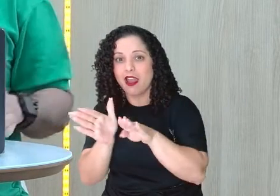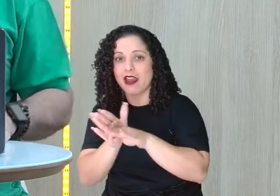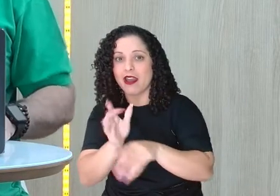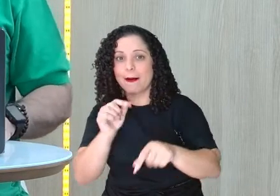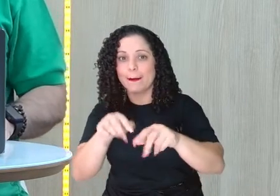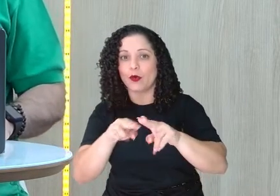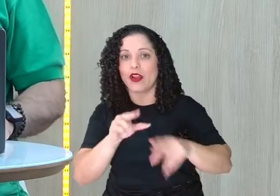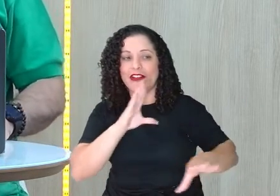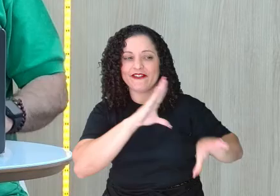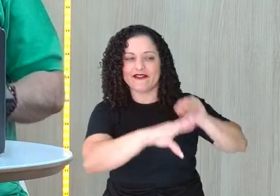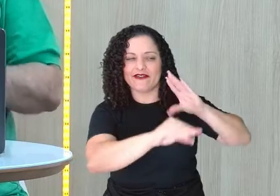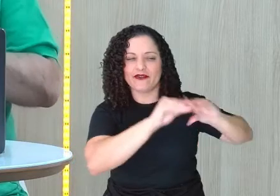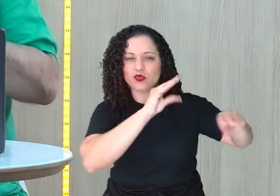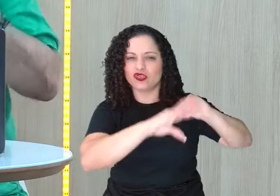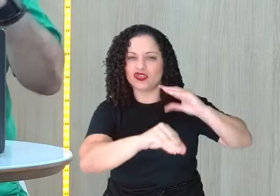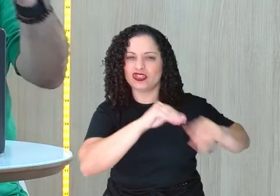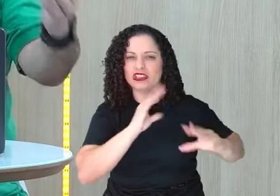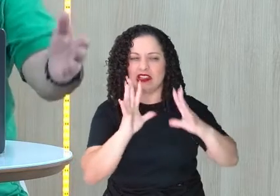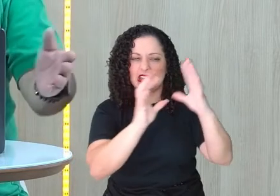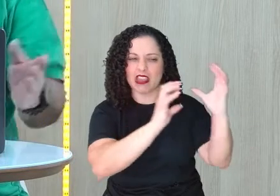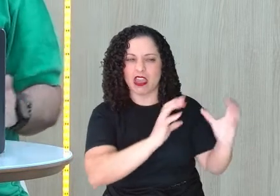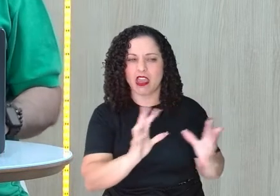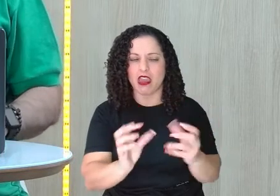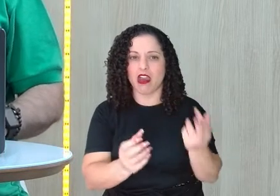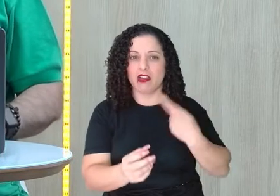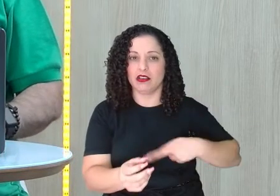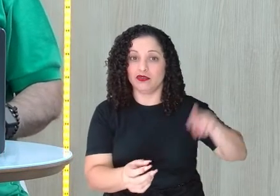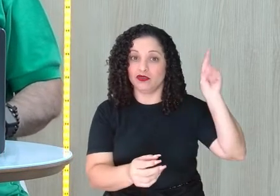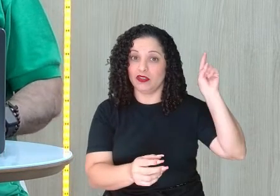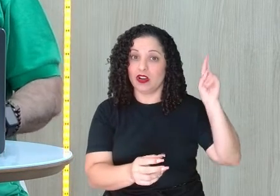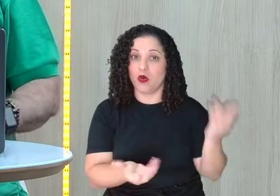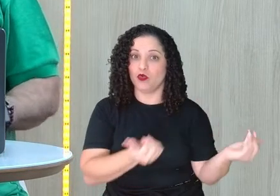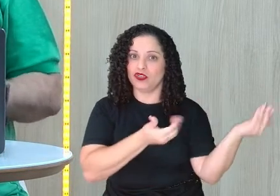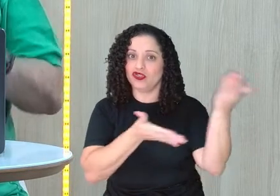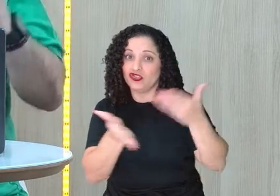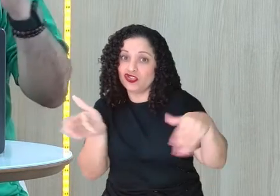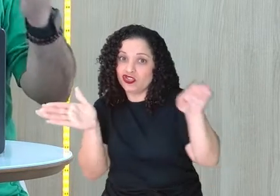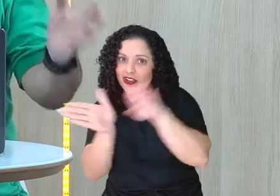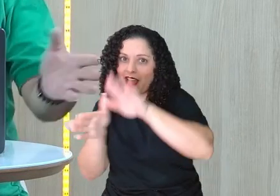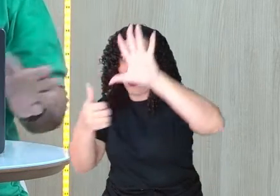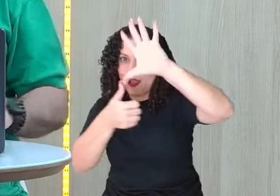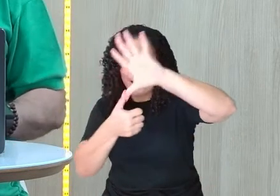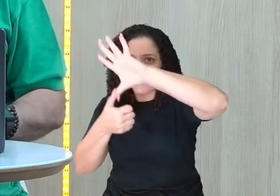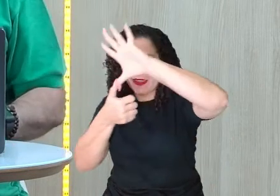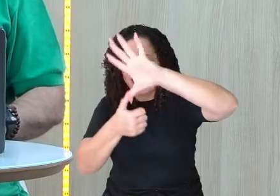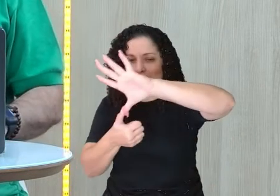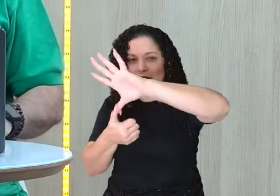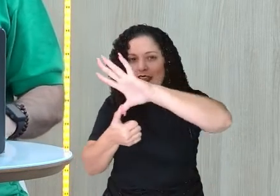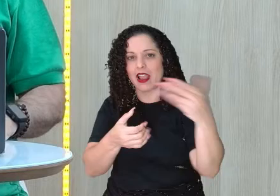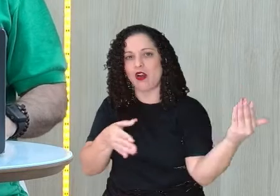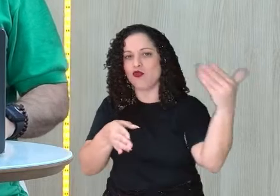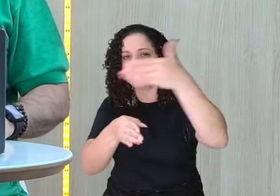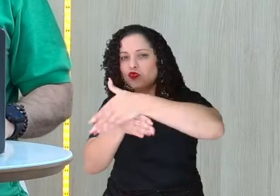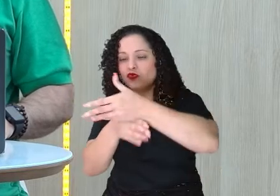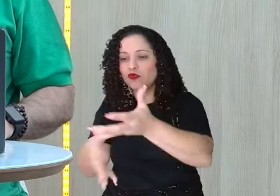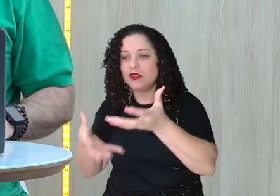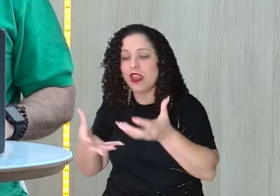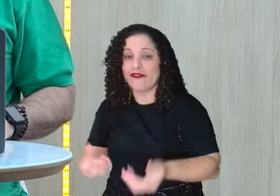de religião, tentando, né, fazer a sua vida aqui na América, buscando novas oportunidades de